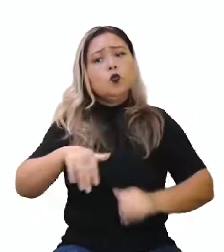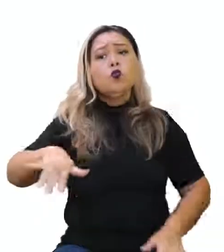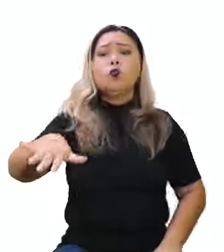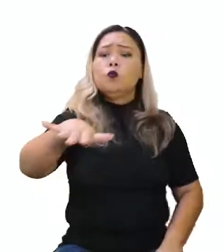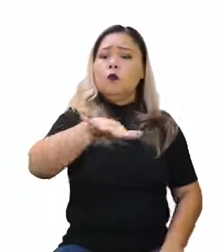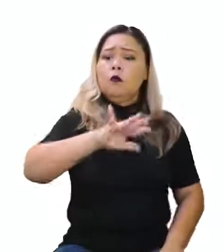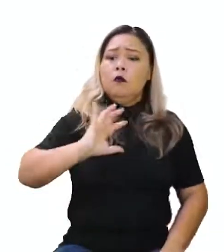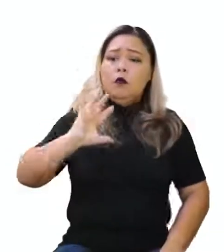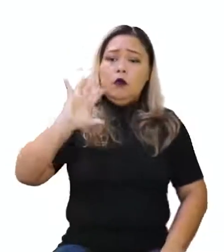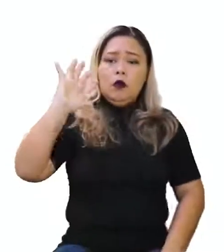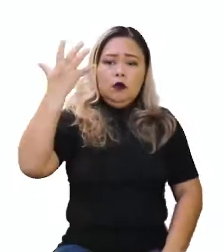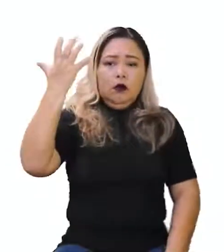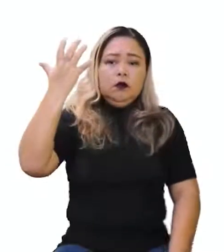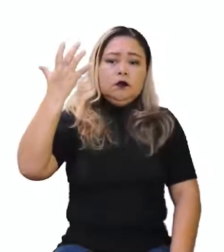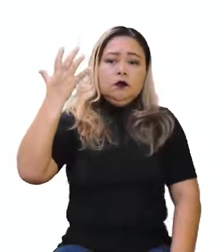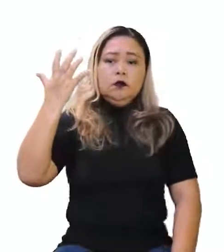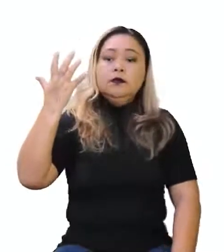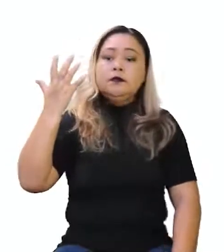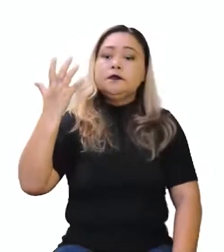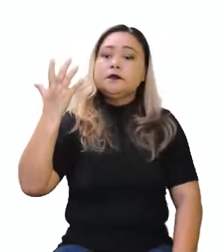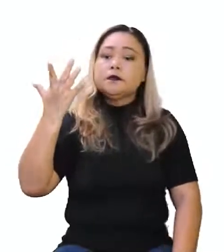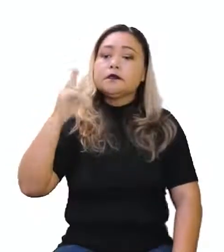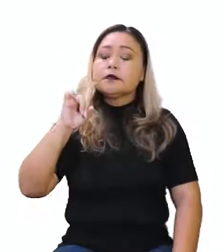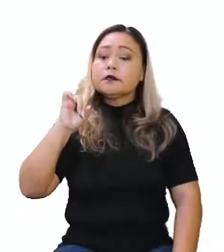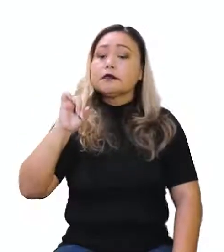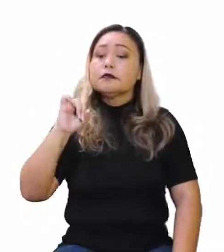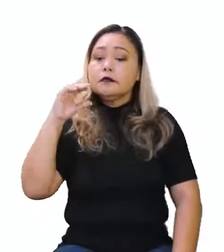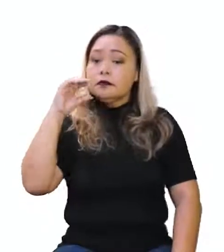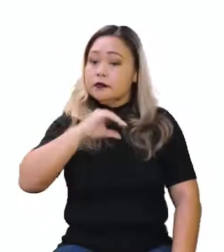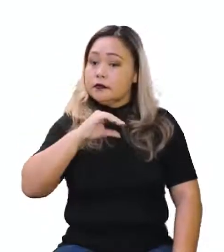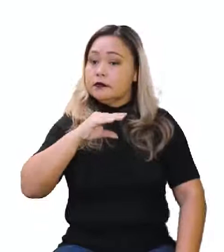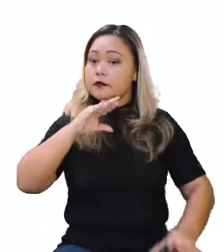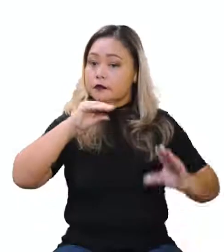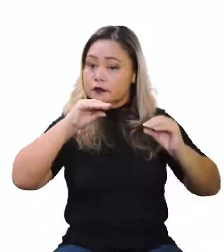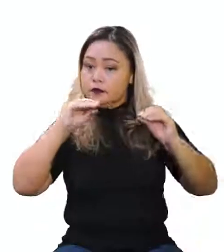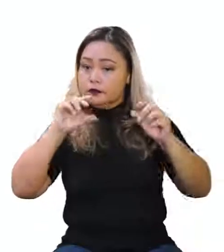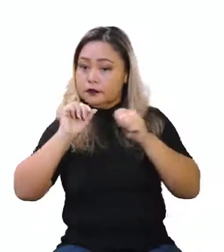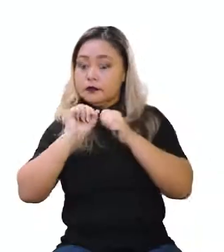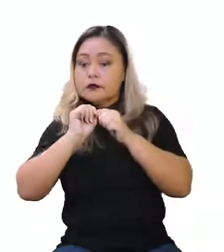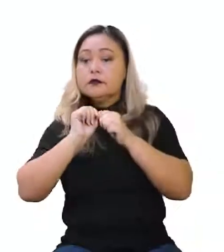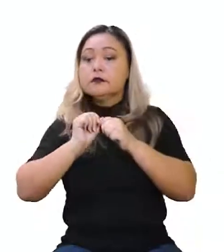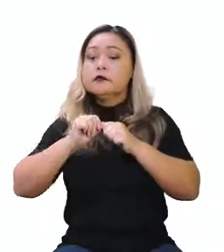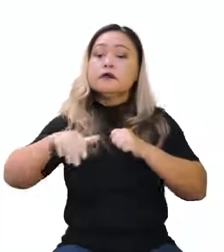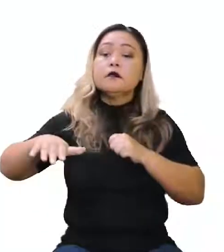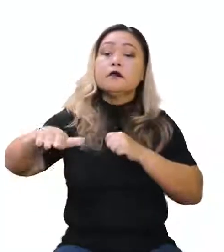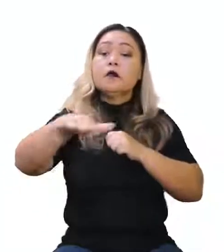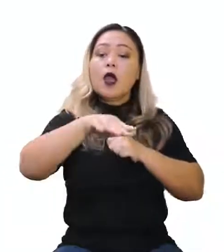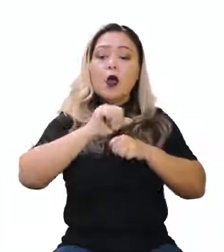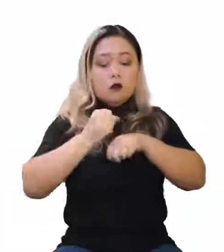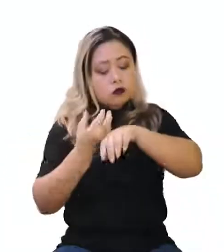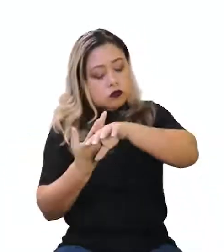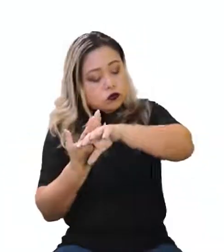nosso clima quente e úmido. São capazes de viver em áreas pobres